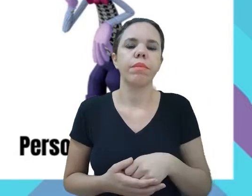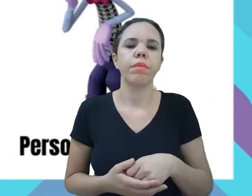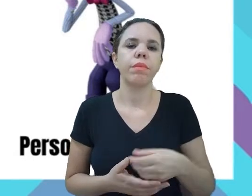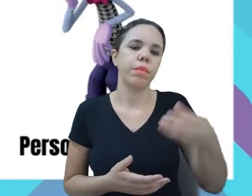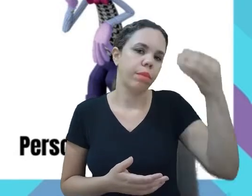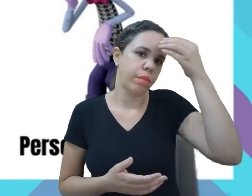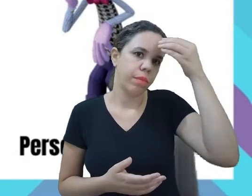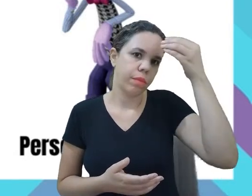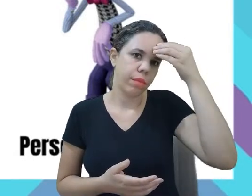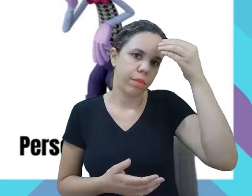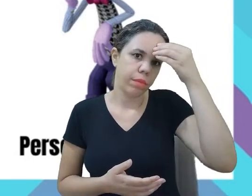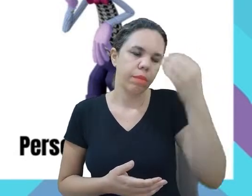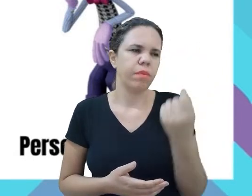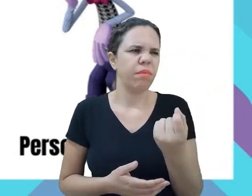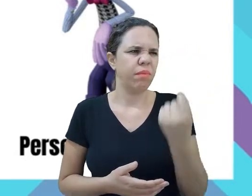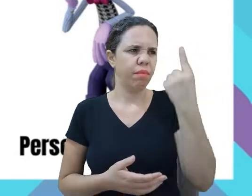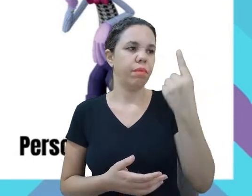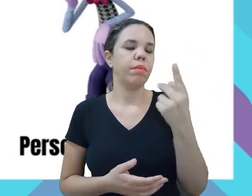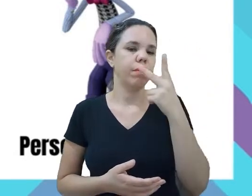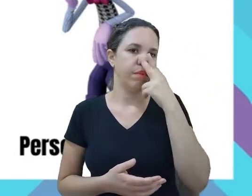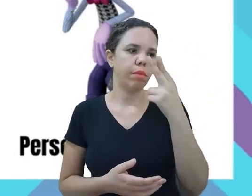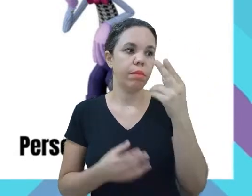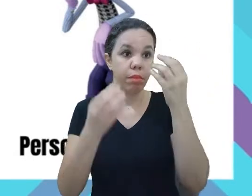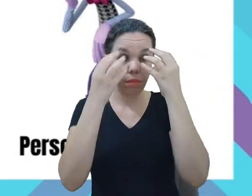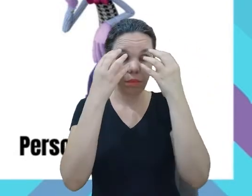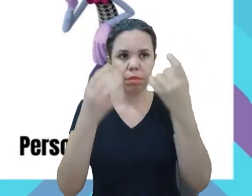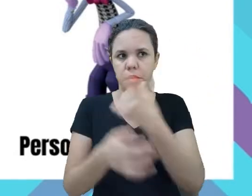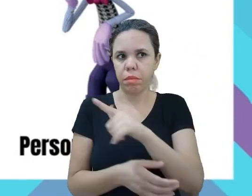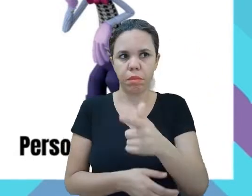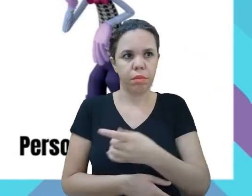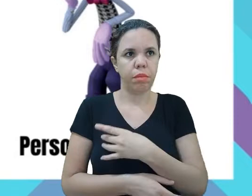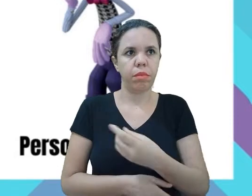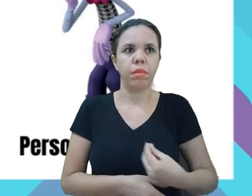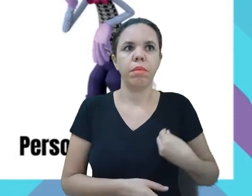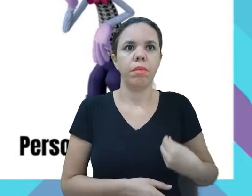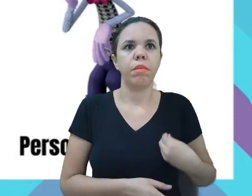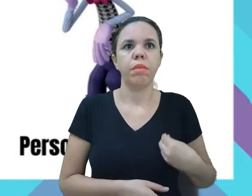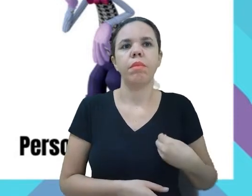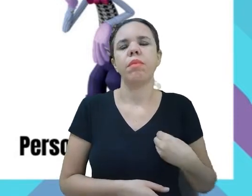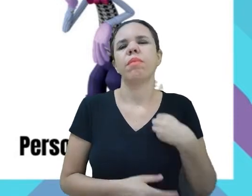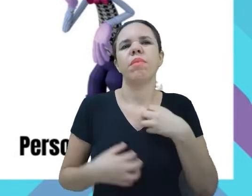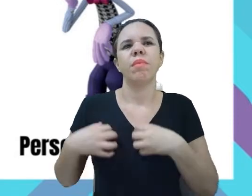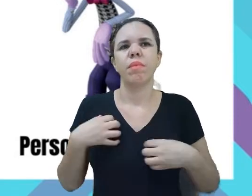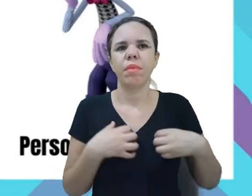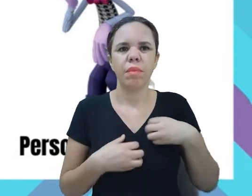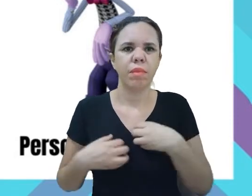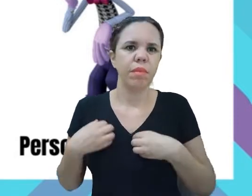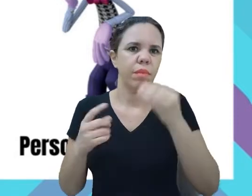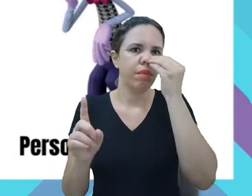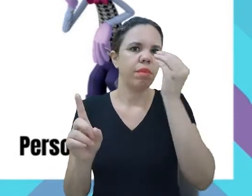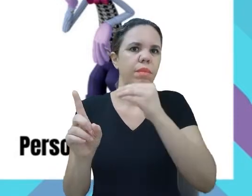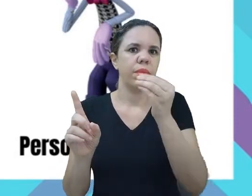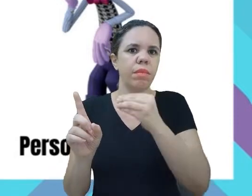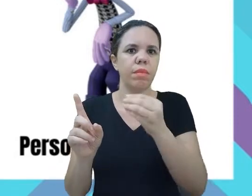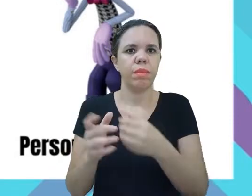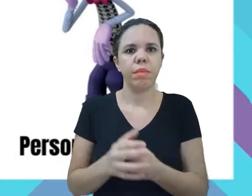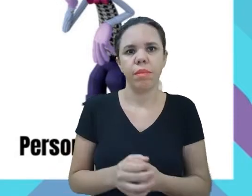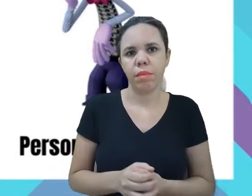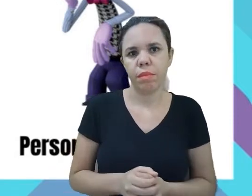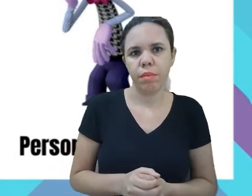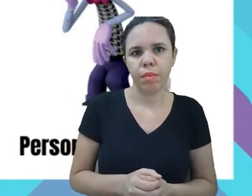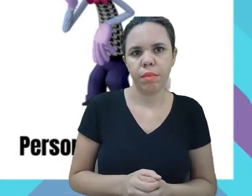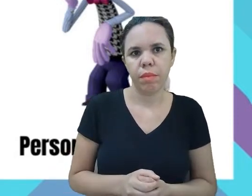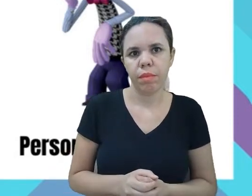citar isso. O traço de caráter esquizoide se caracteriza pelo medo de não existir. A ferida dele é a